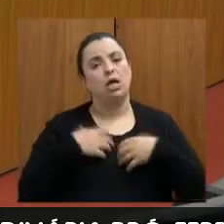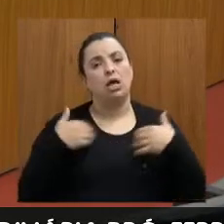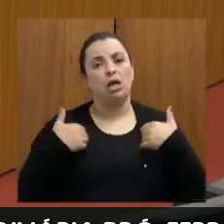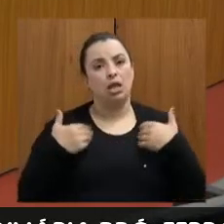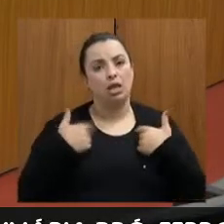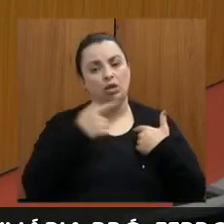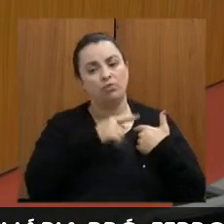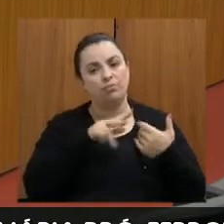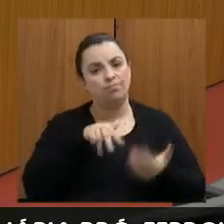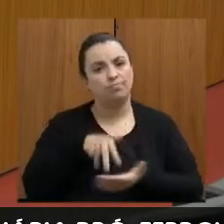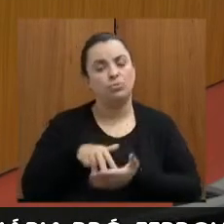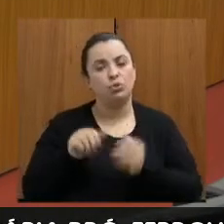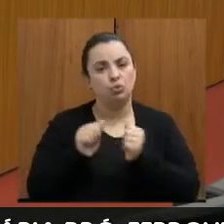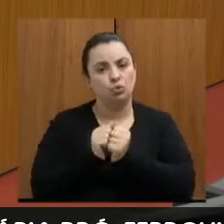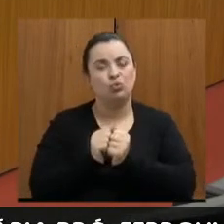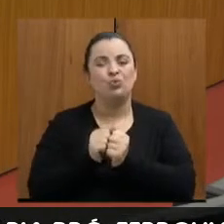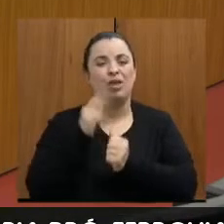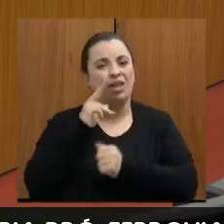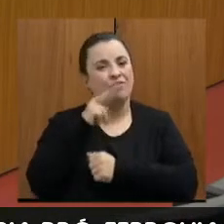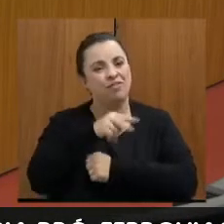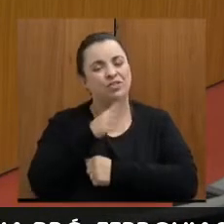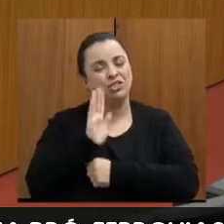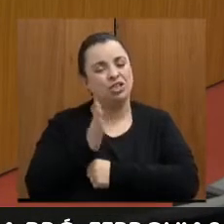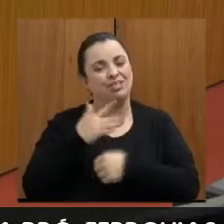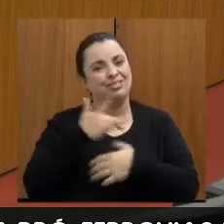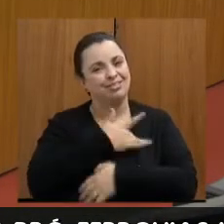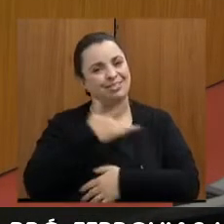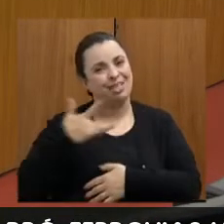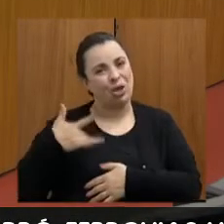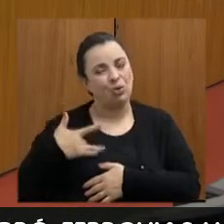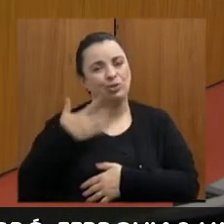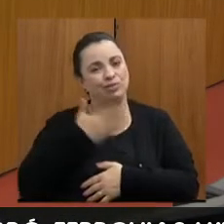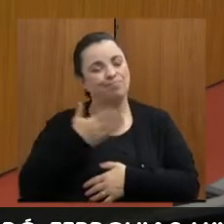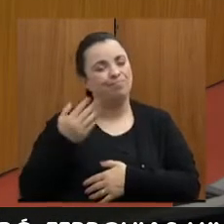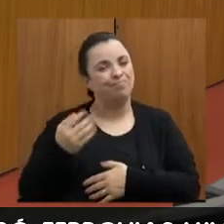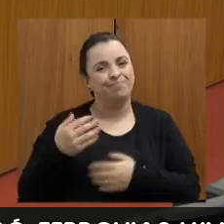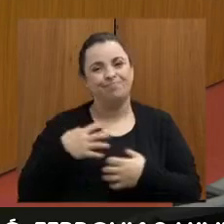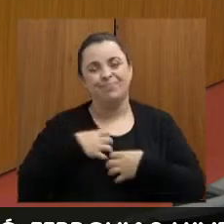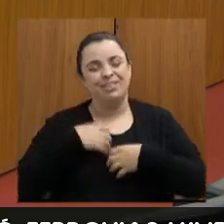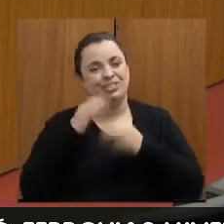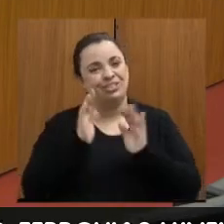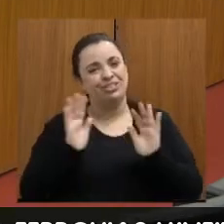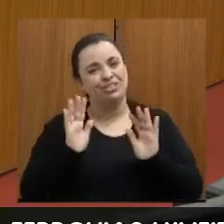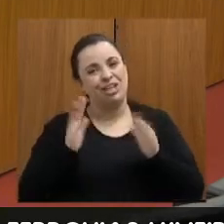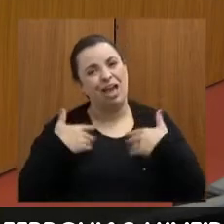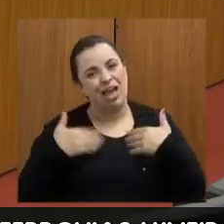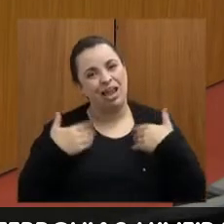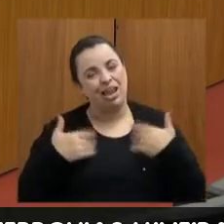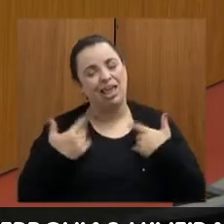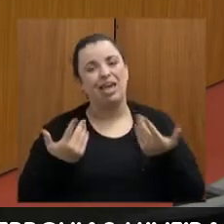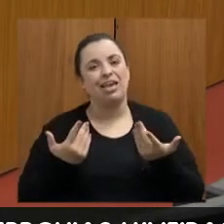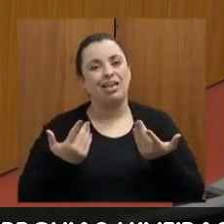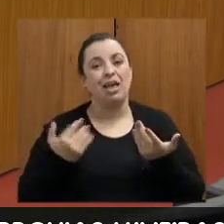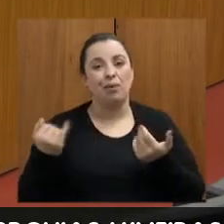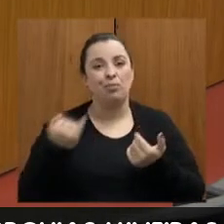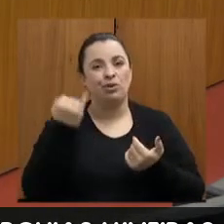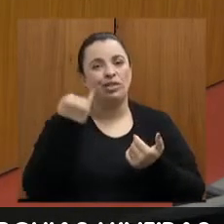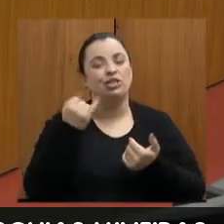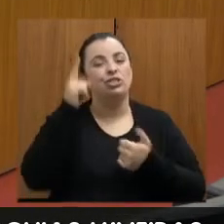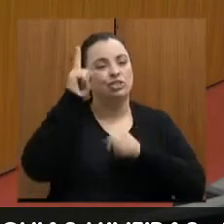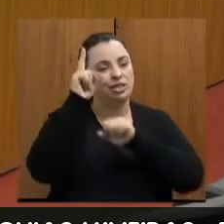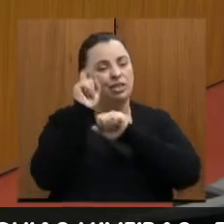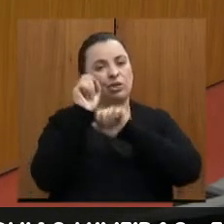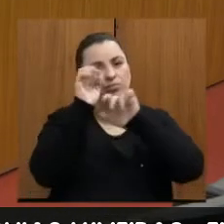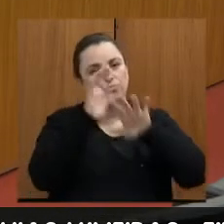né com com muita saúde né Isso é muito importante para a gente como nós João Leite falou que Deus